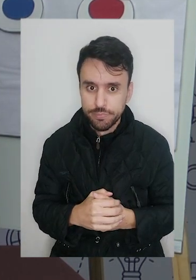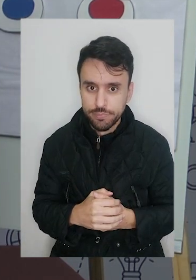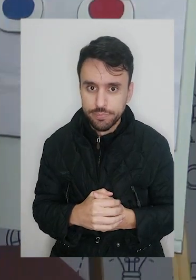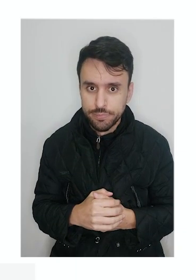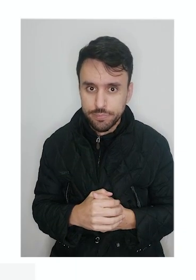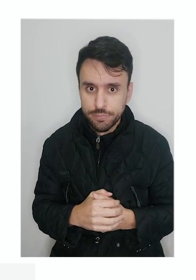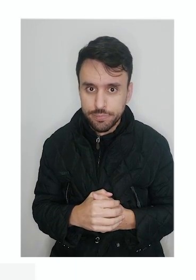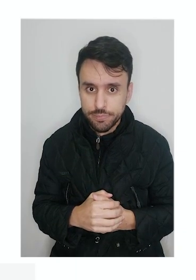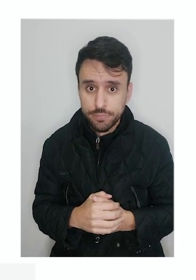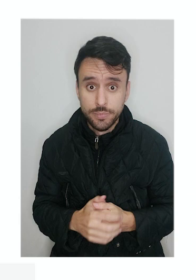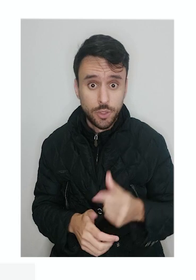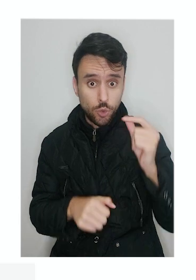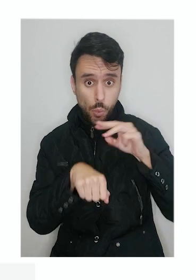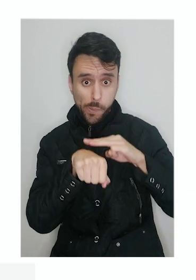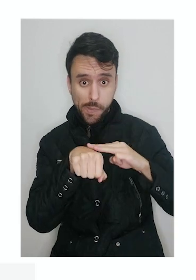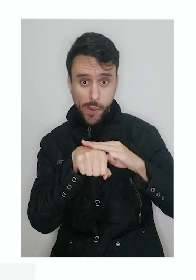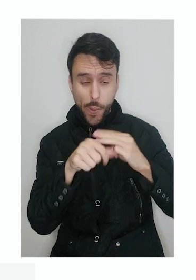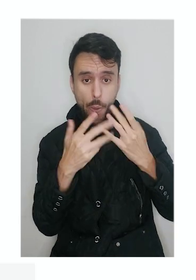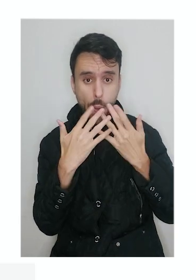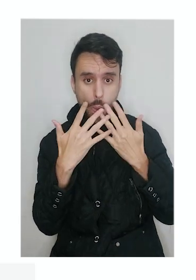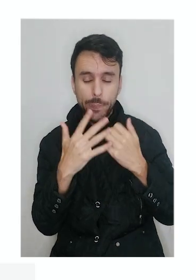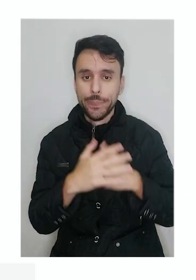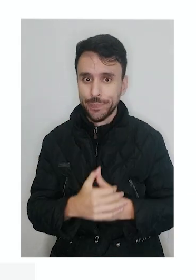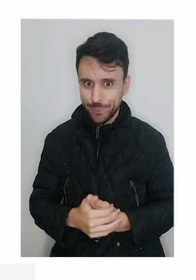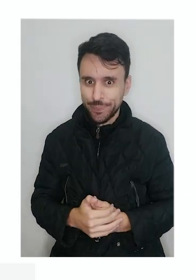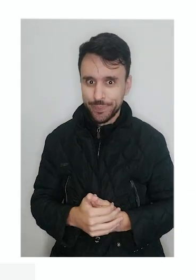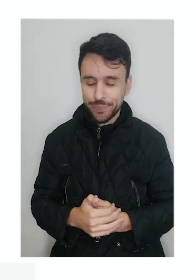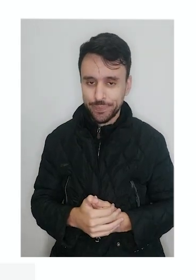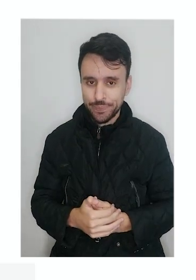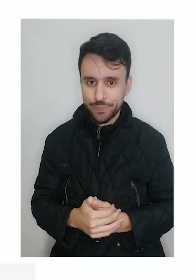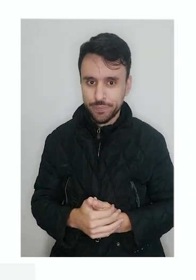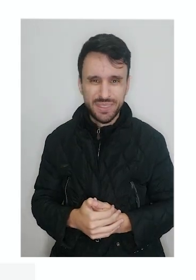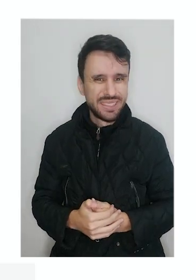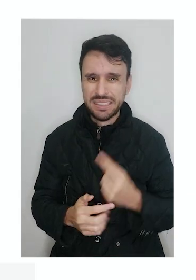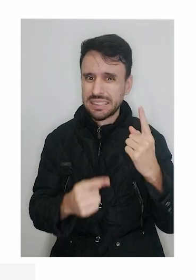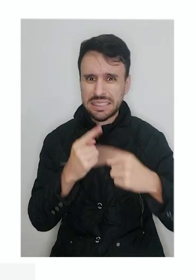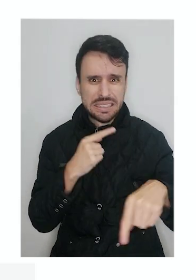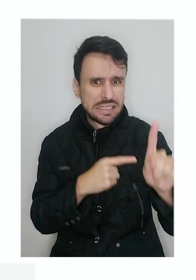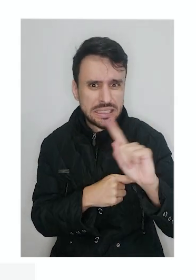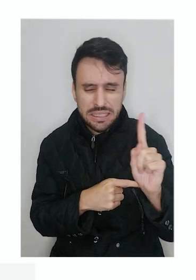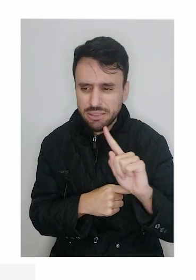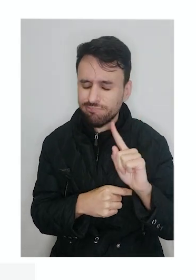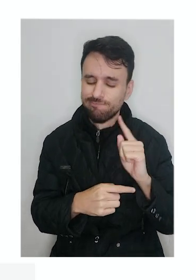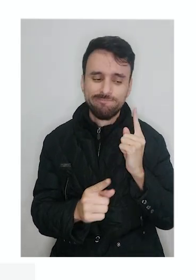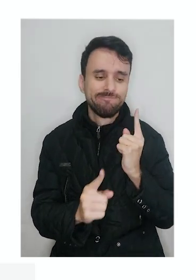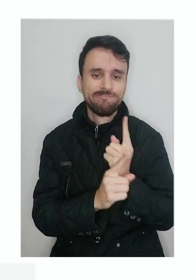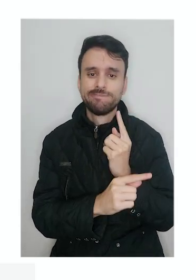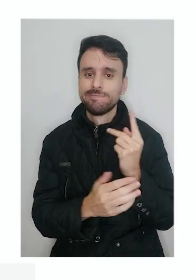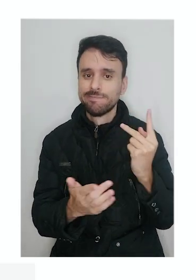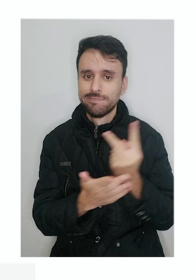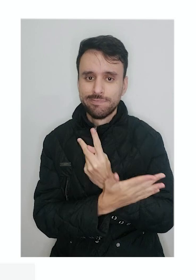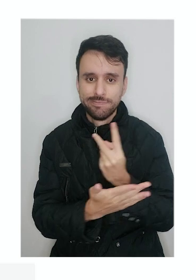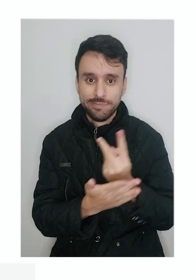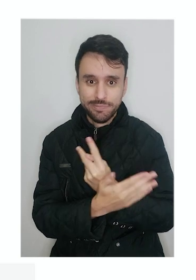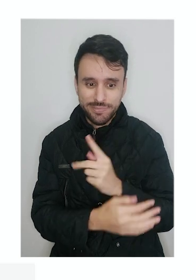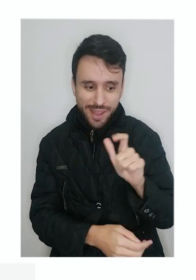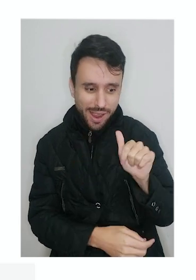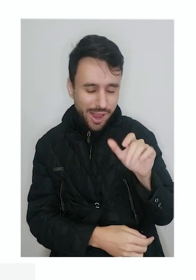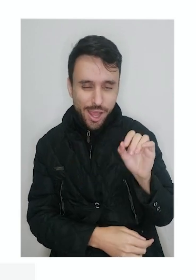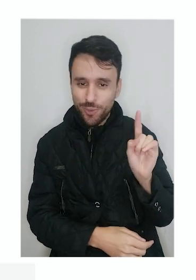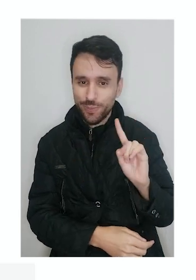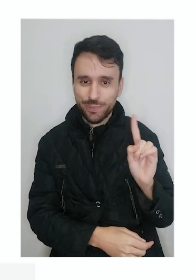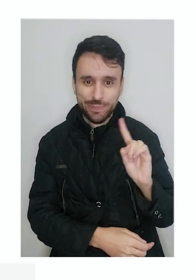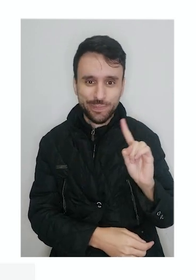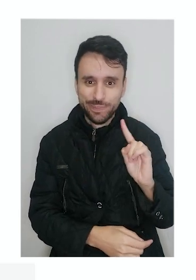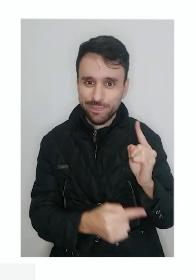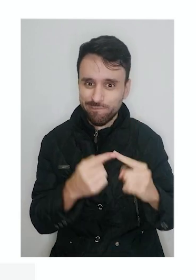Vou escolher o marrom. Vamos ver. Ih, não é. É um estudante. É o Léo.